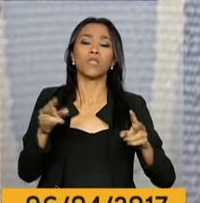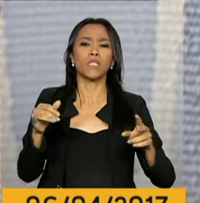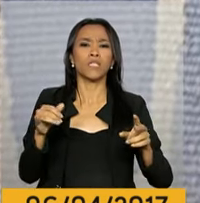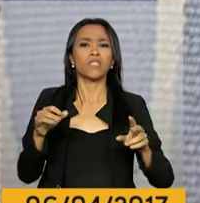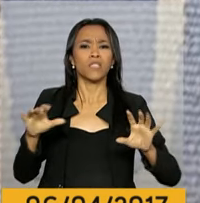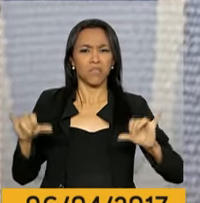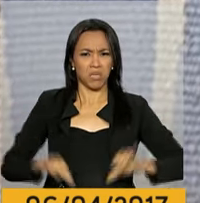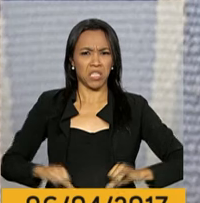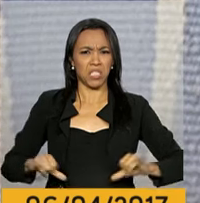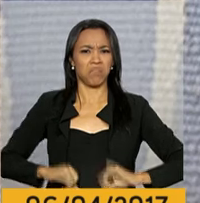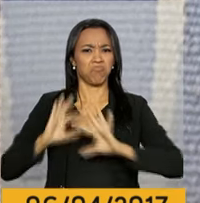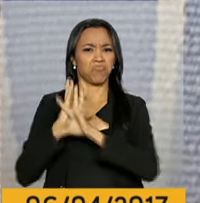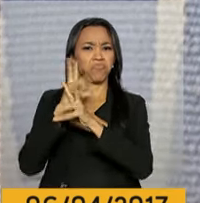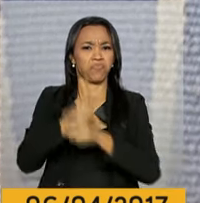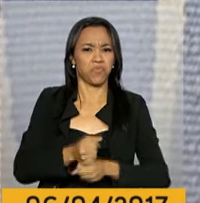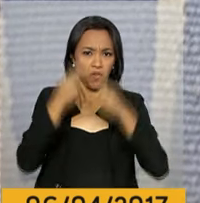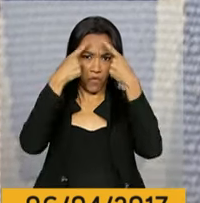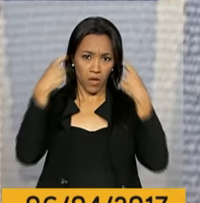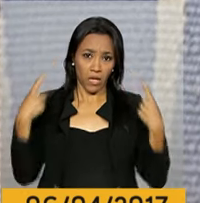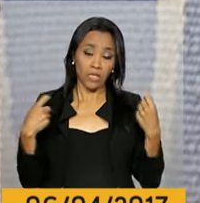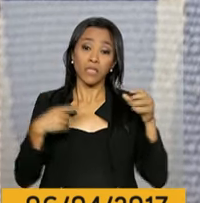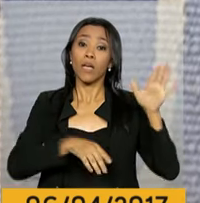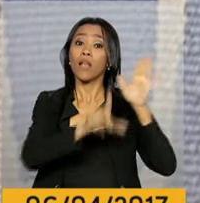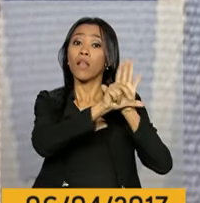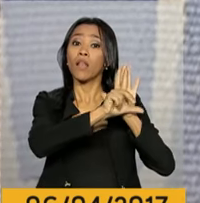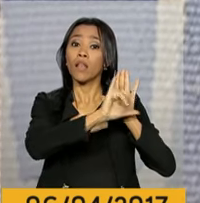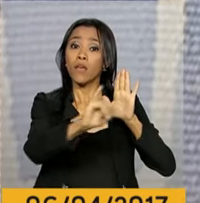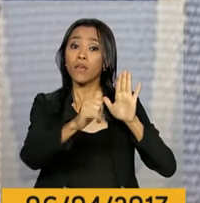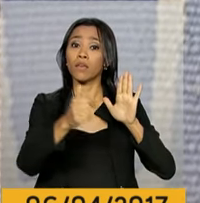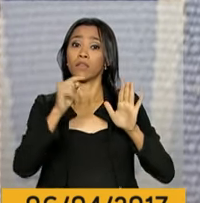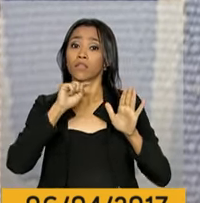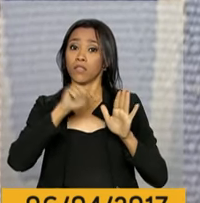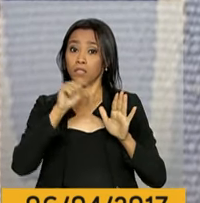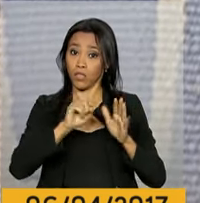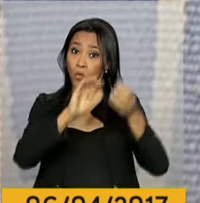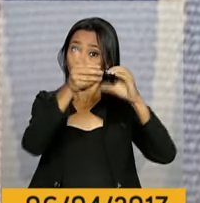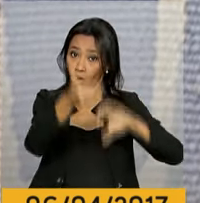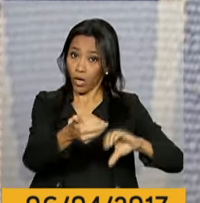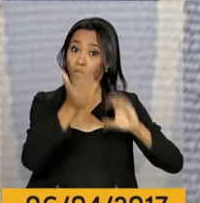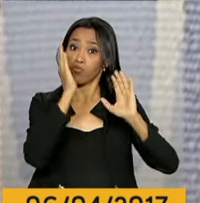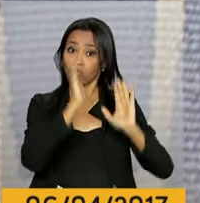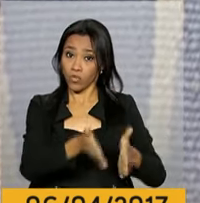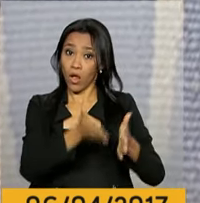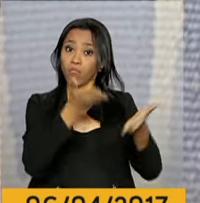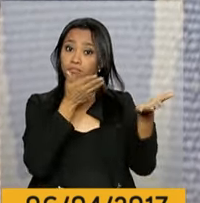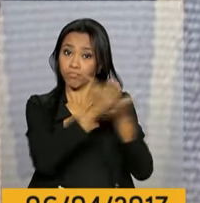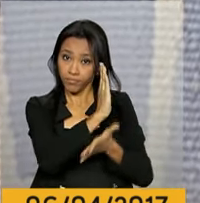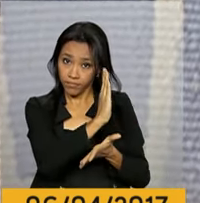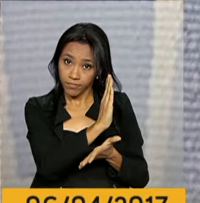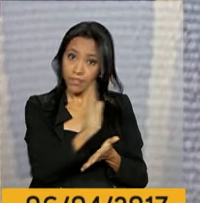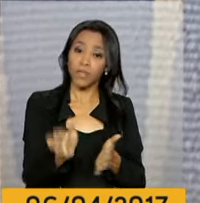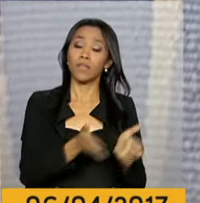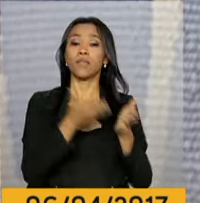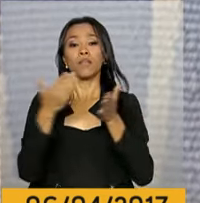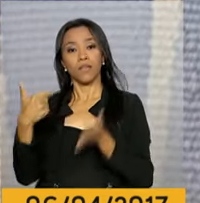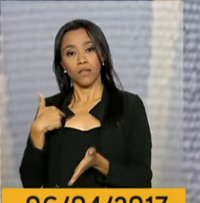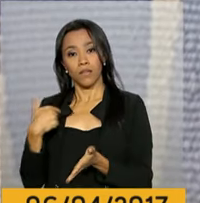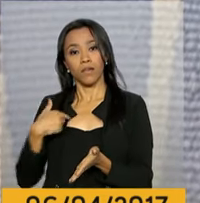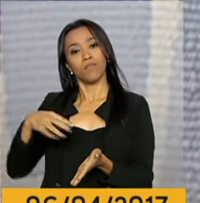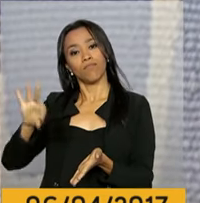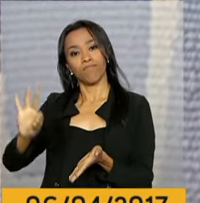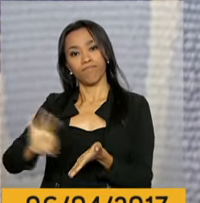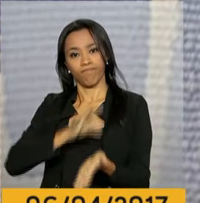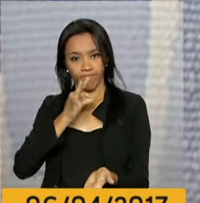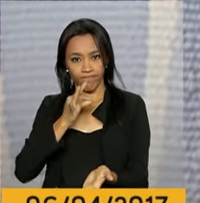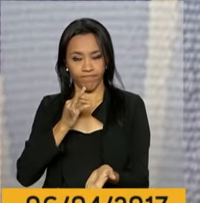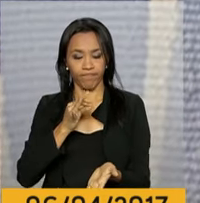violência. Lei que o Congresso Nacional acabava de aprovar. E, para fazer justiça, devo